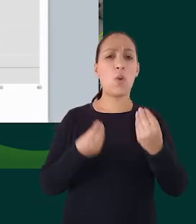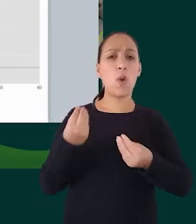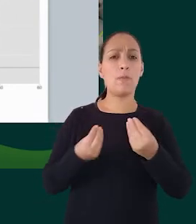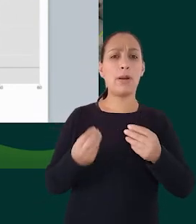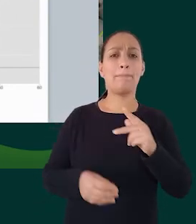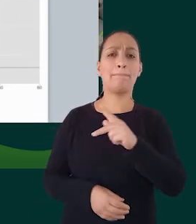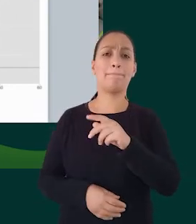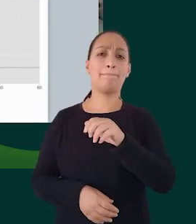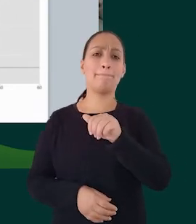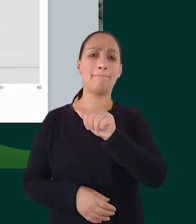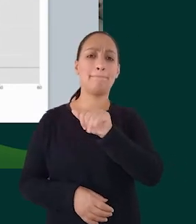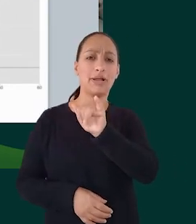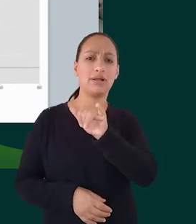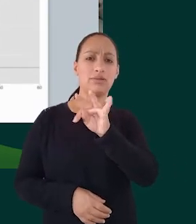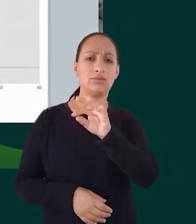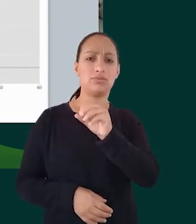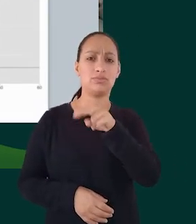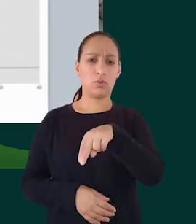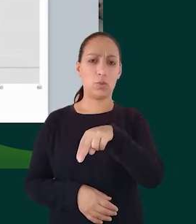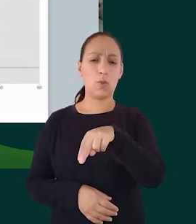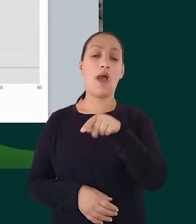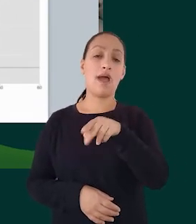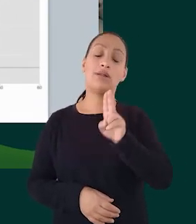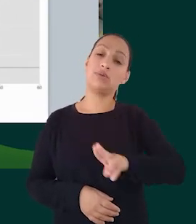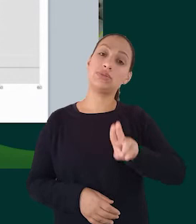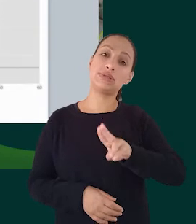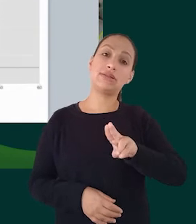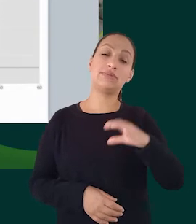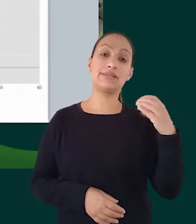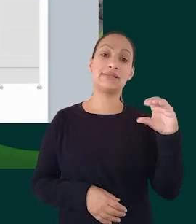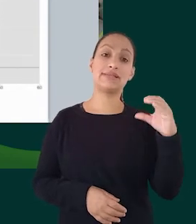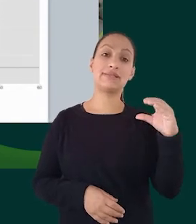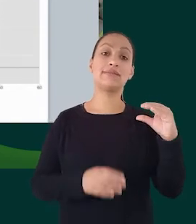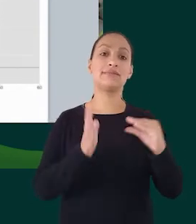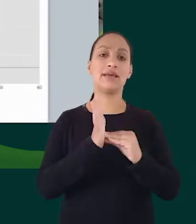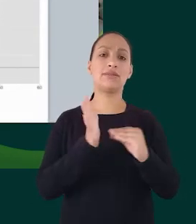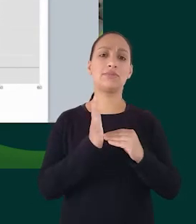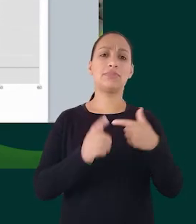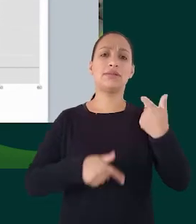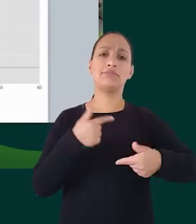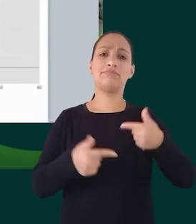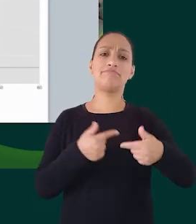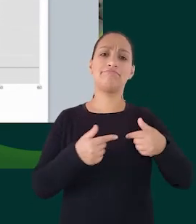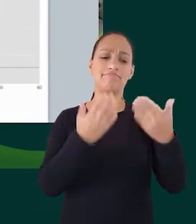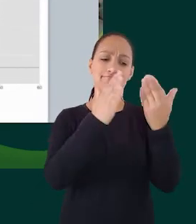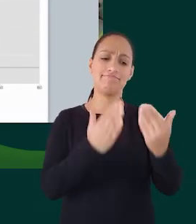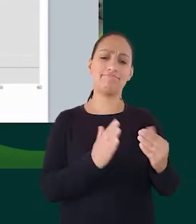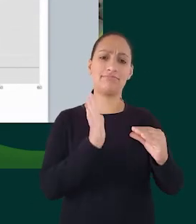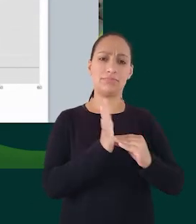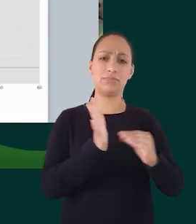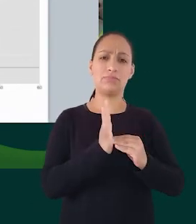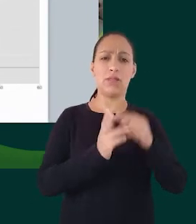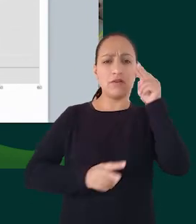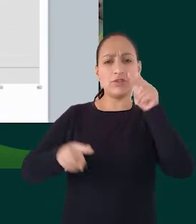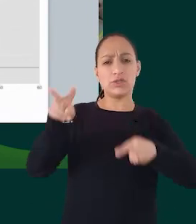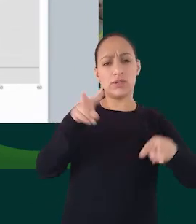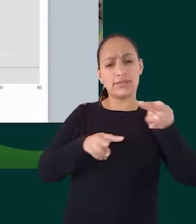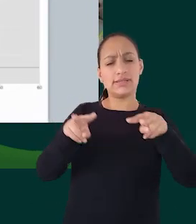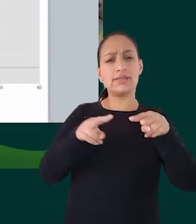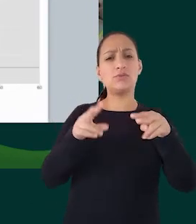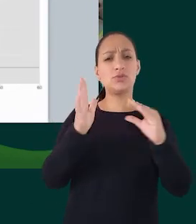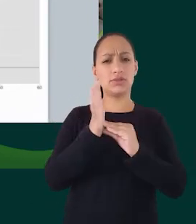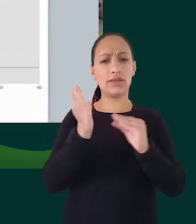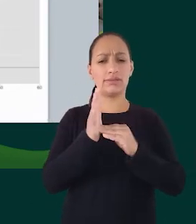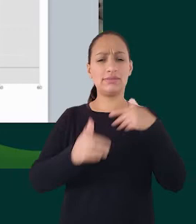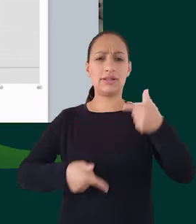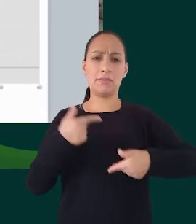Python, é muito utilizada para trabalhar com ciência de dados, para trabalhar com machine learning, para trabalhar com visualização de dados, para trabalhar com